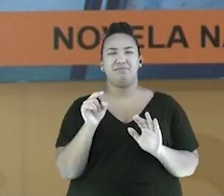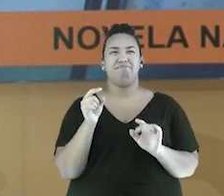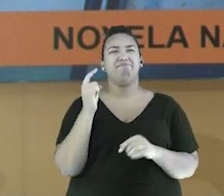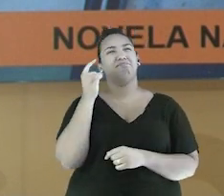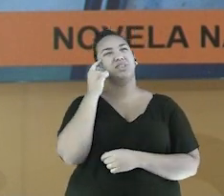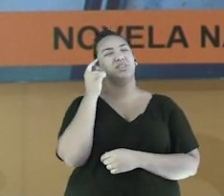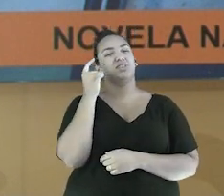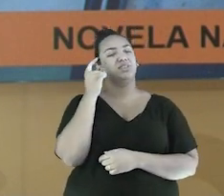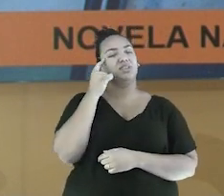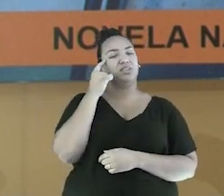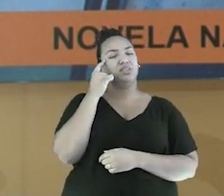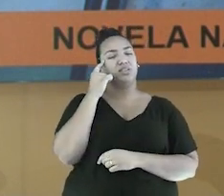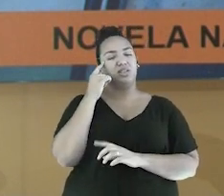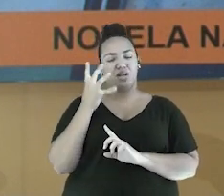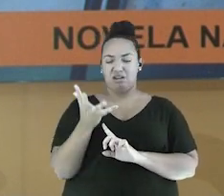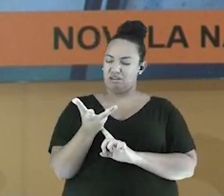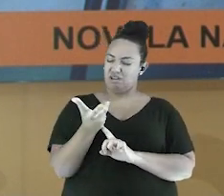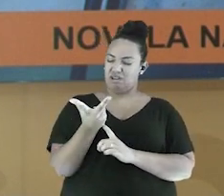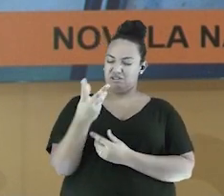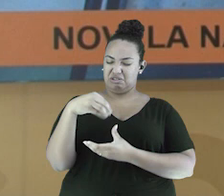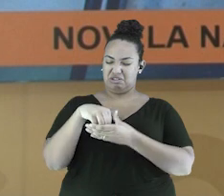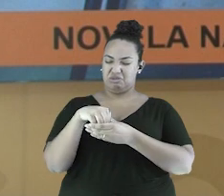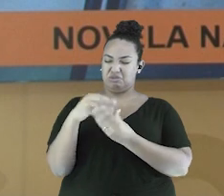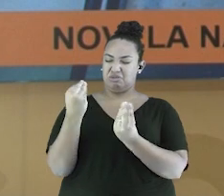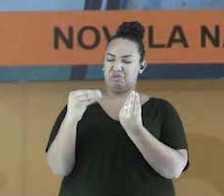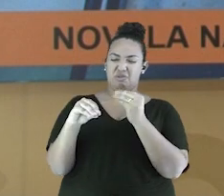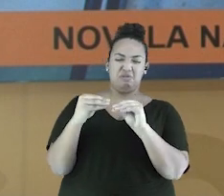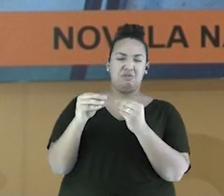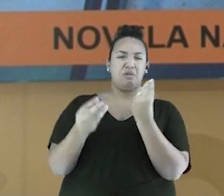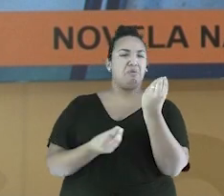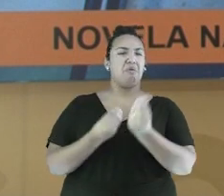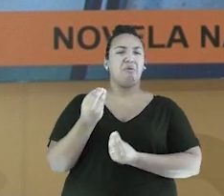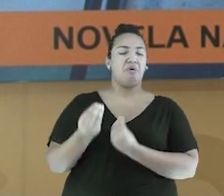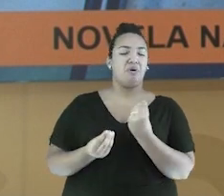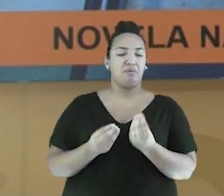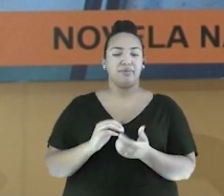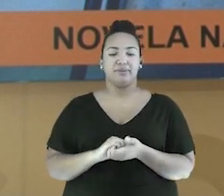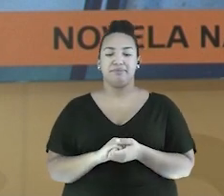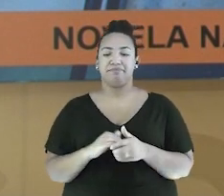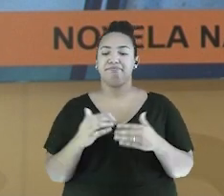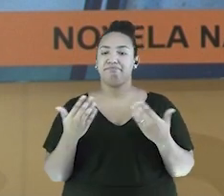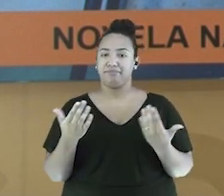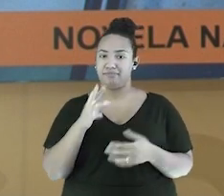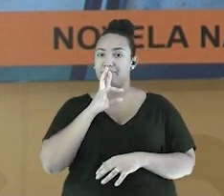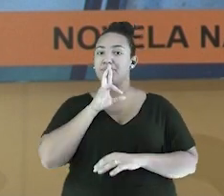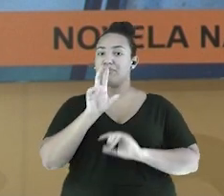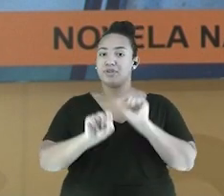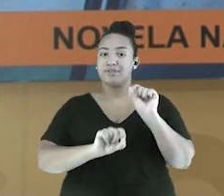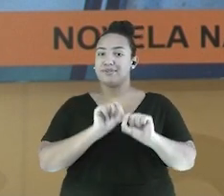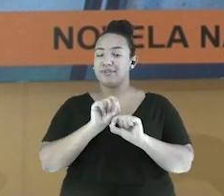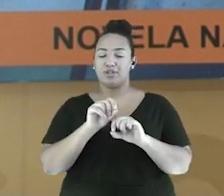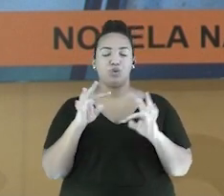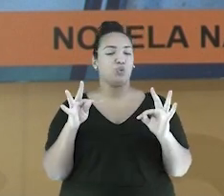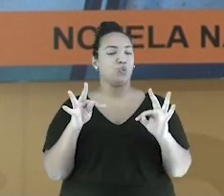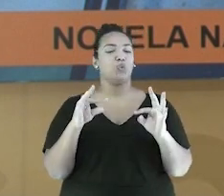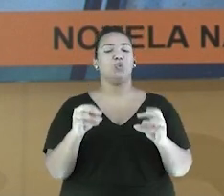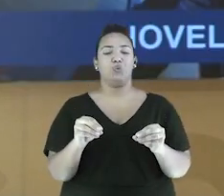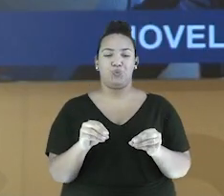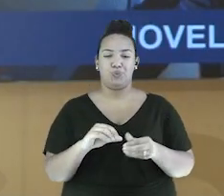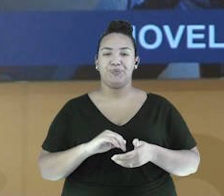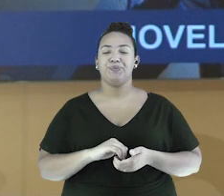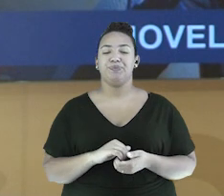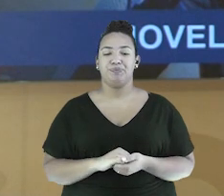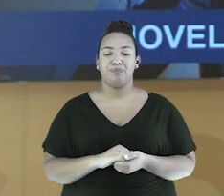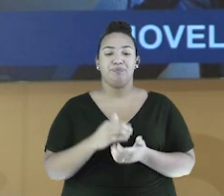perguntando, onde está a arte numa novela? A resposta é absolutamente tudo. A